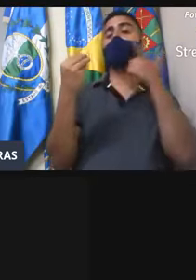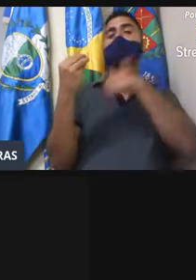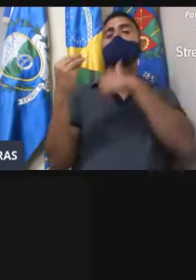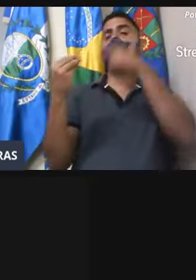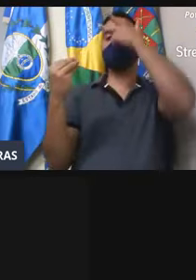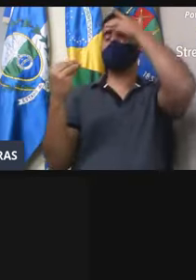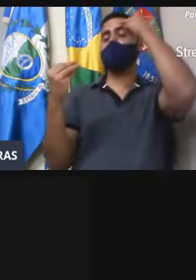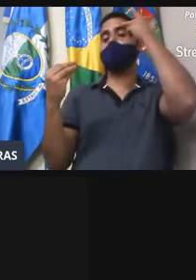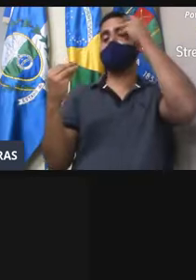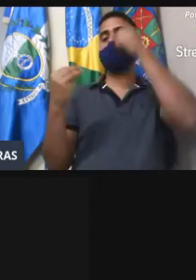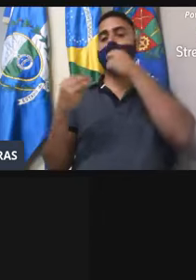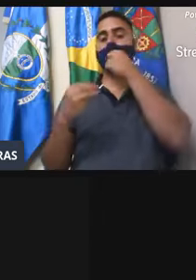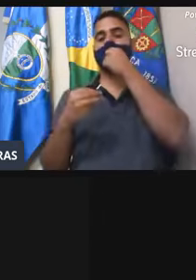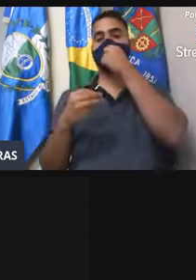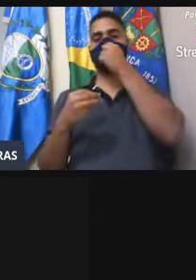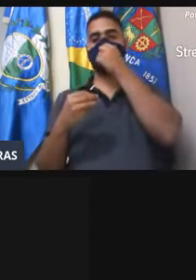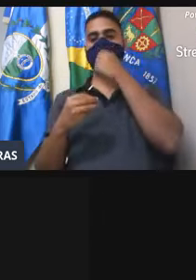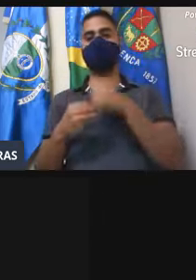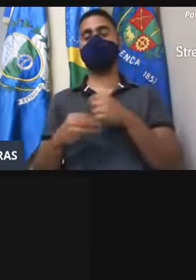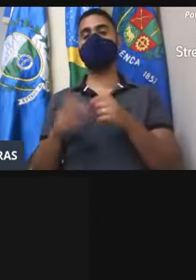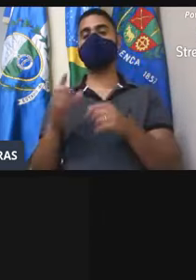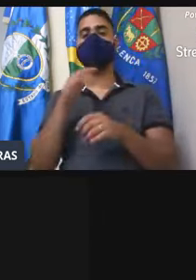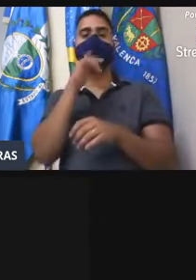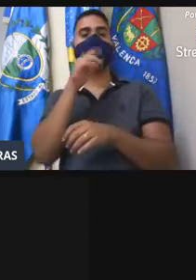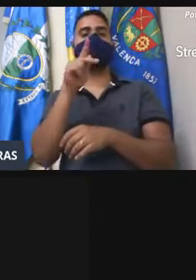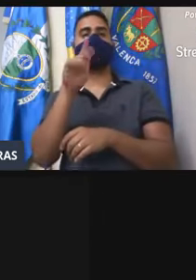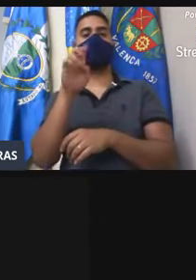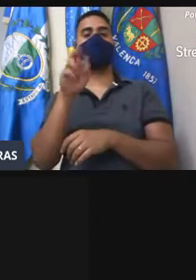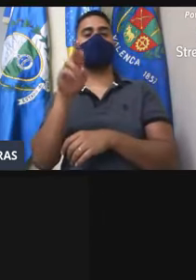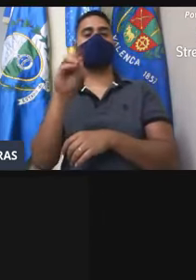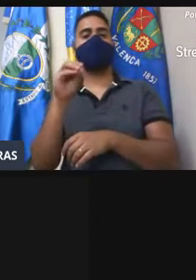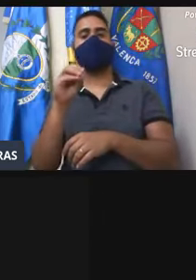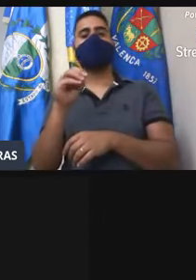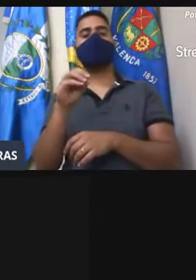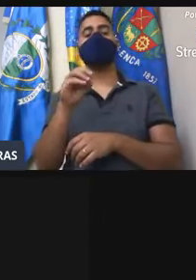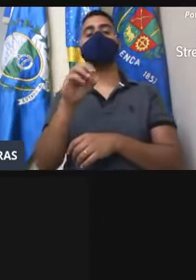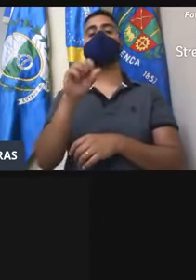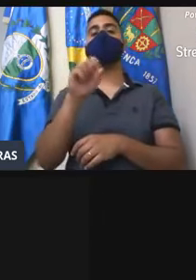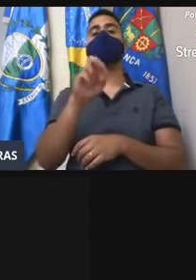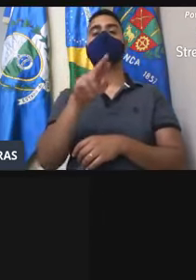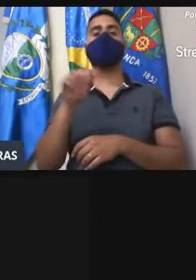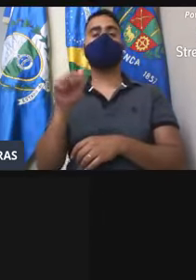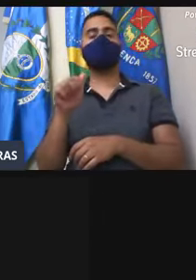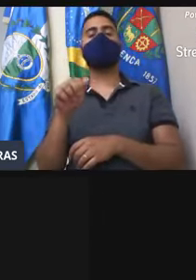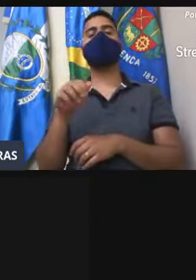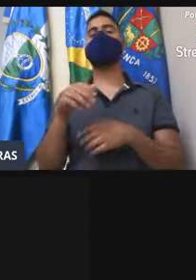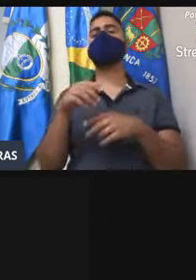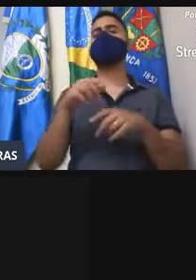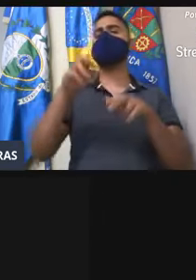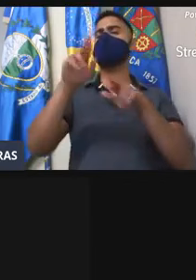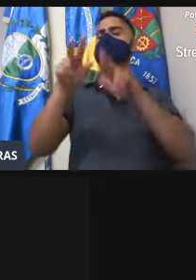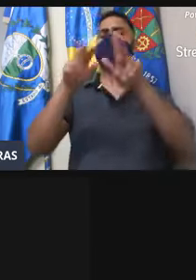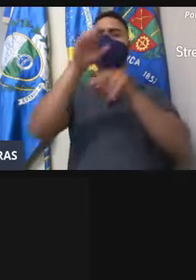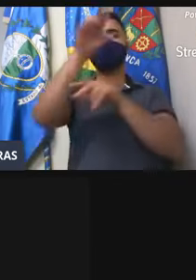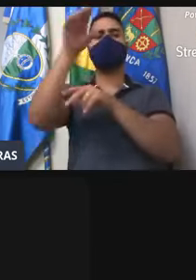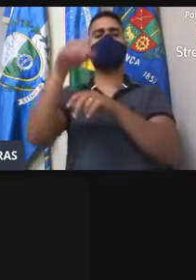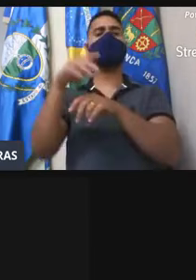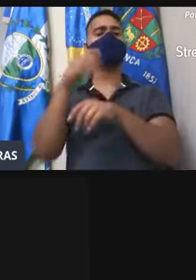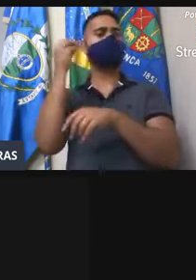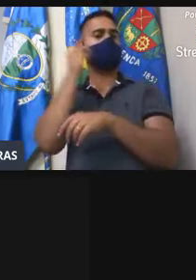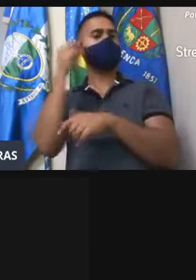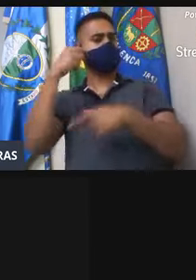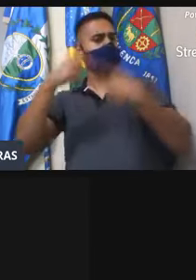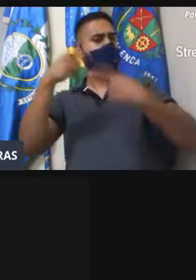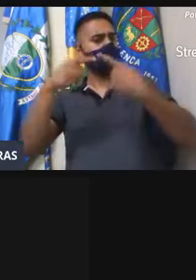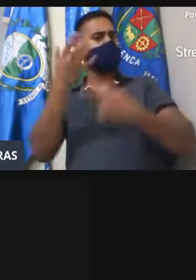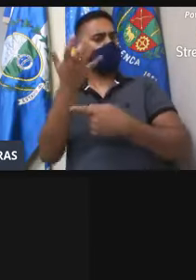moradores ali de Pedro Carlos, da Serra da Beleza, de Santa Isabel, enfim, e vamos brigar por isso.